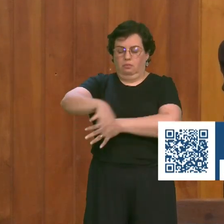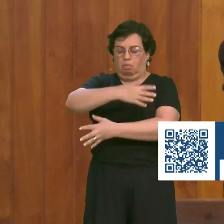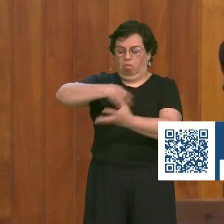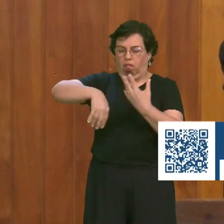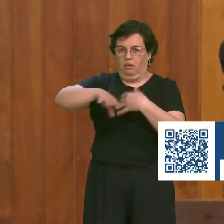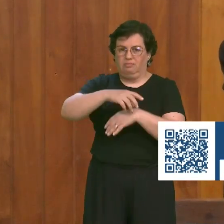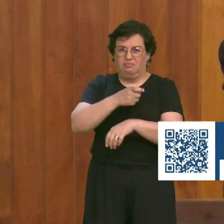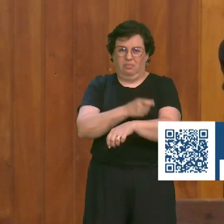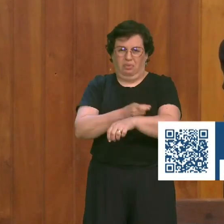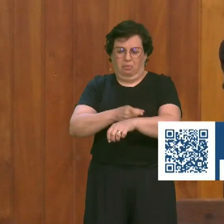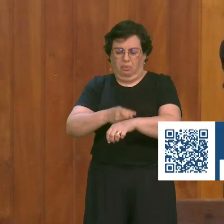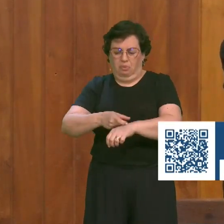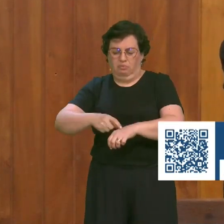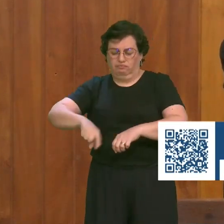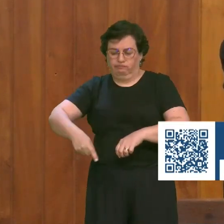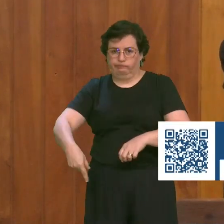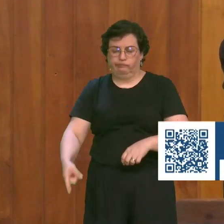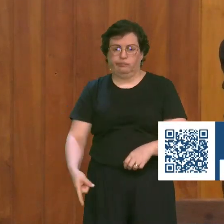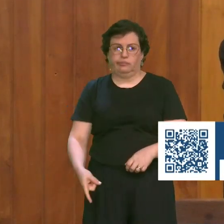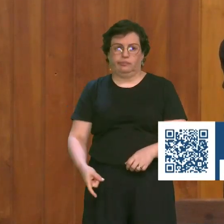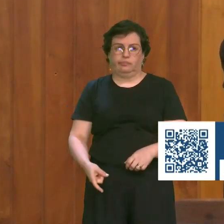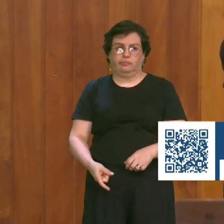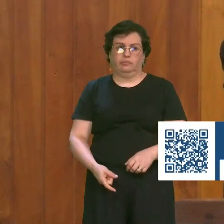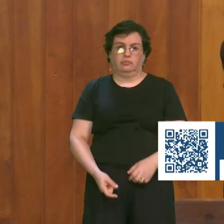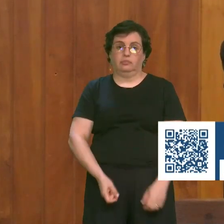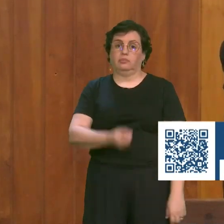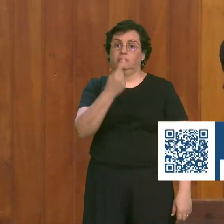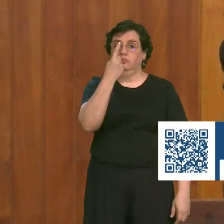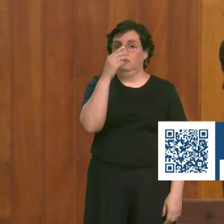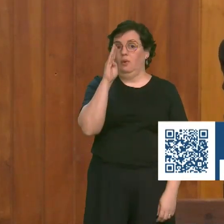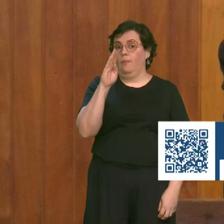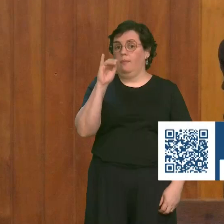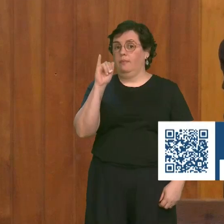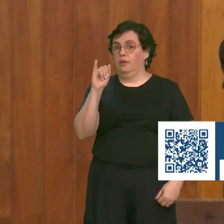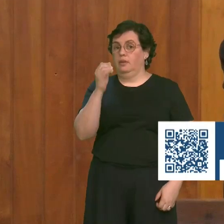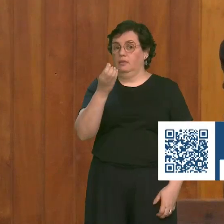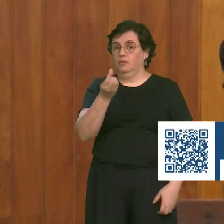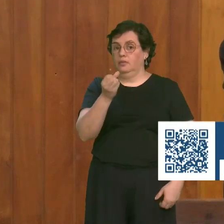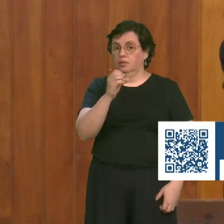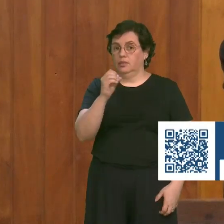caos e o orçamento de um bilhão